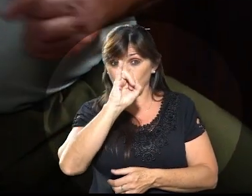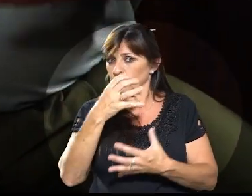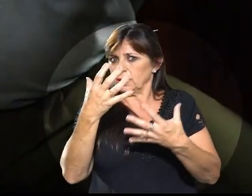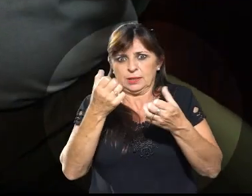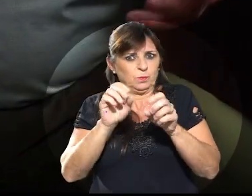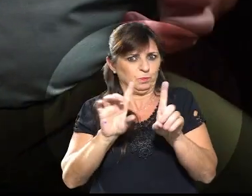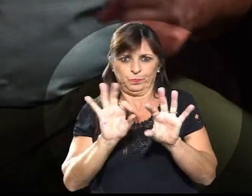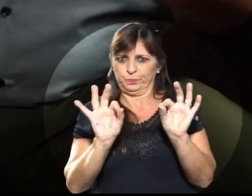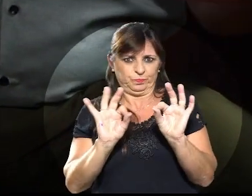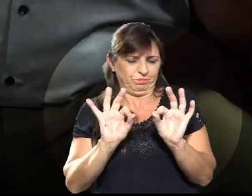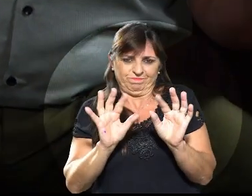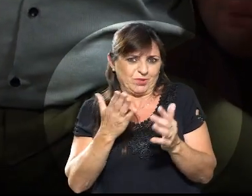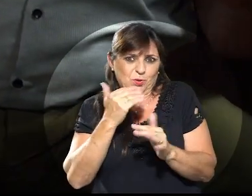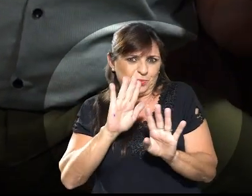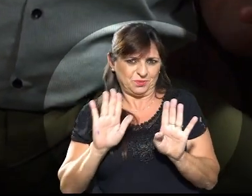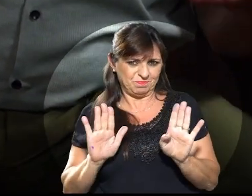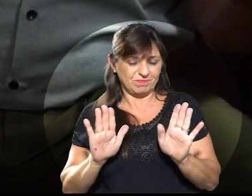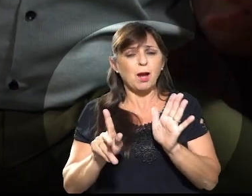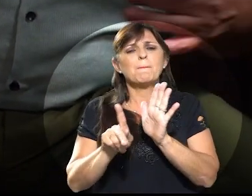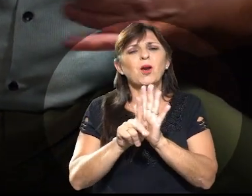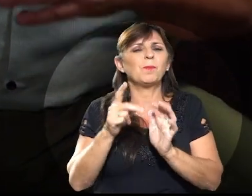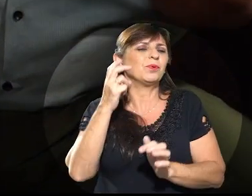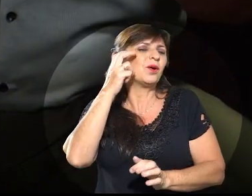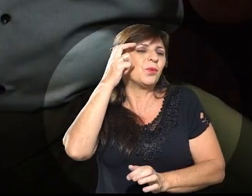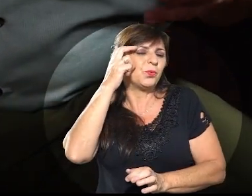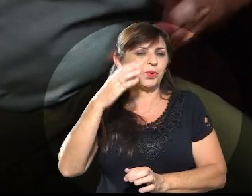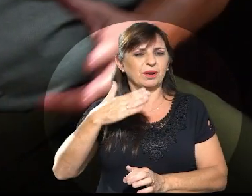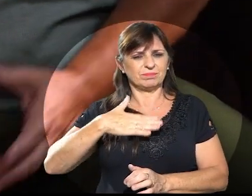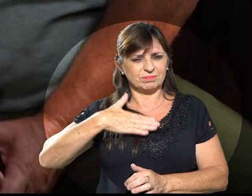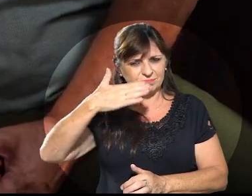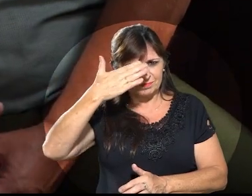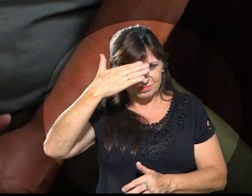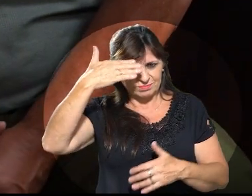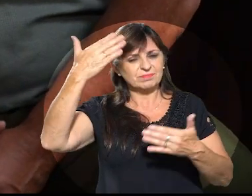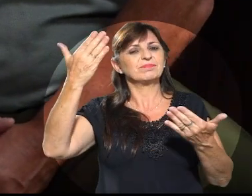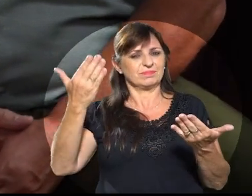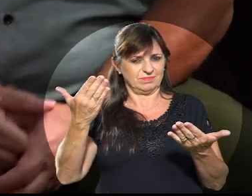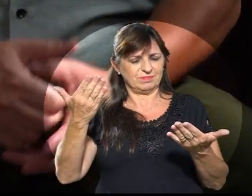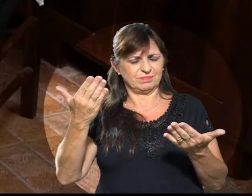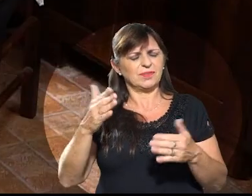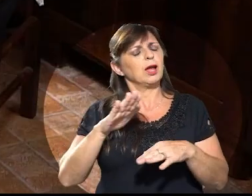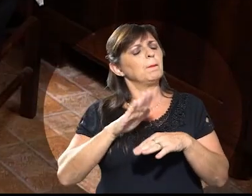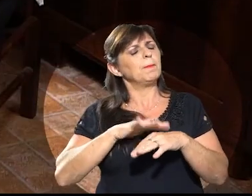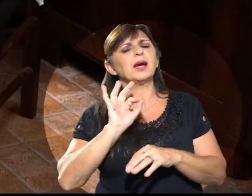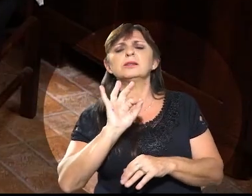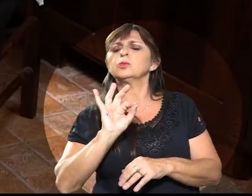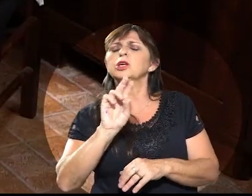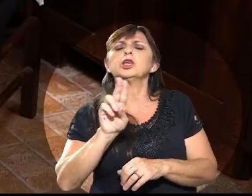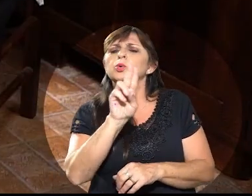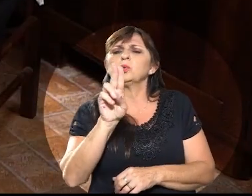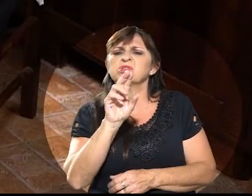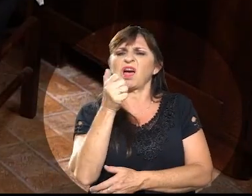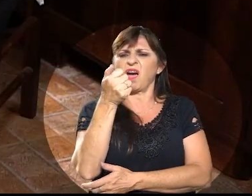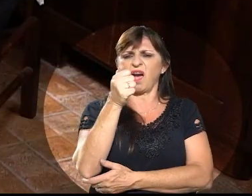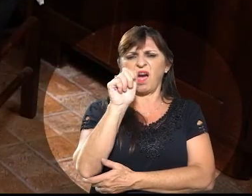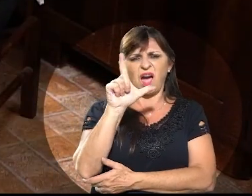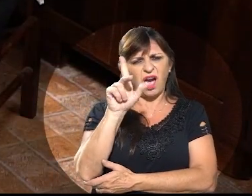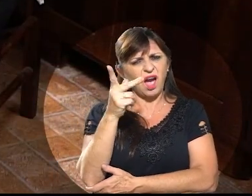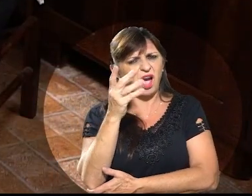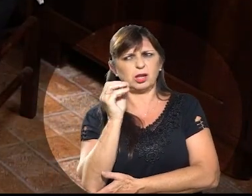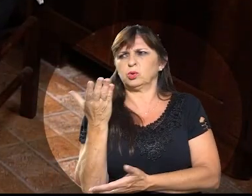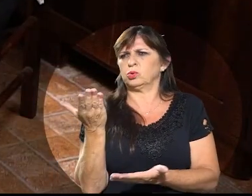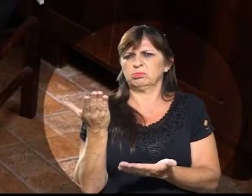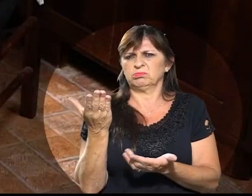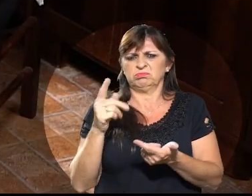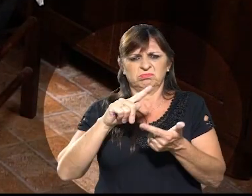assim, ingredientes, cebola, alho, o que que usa? Quais os básicos ingredientes de uma culinária, de uma mesa árabe? Arroz,